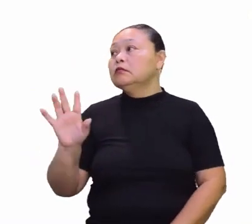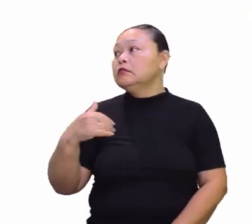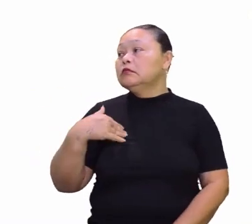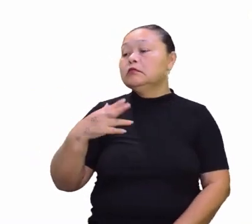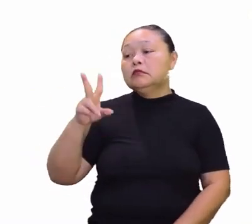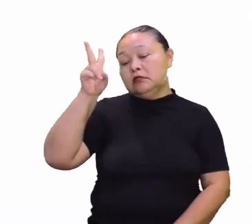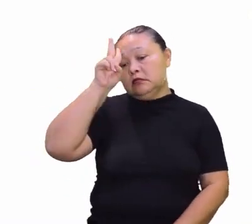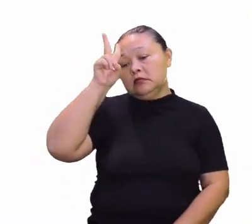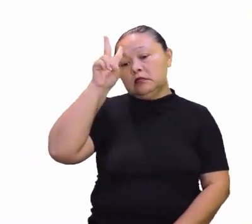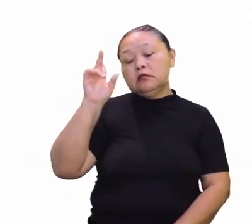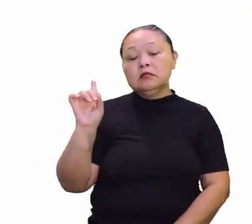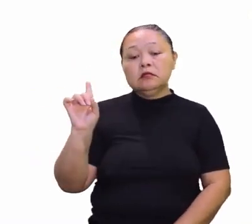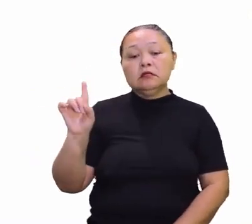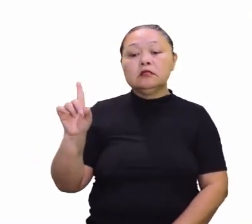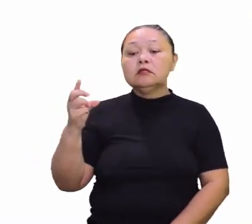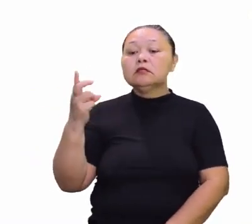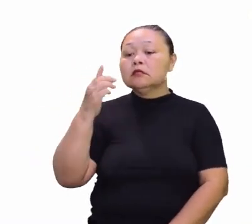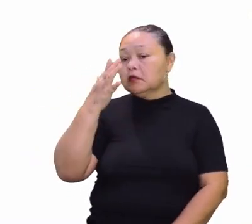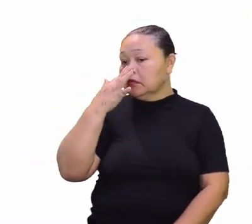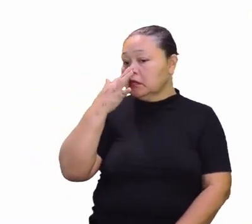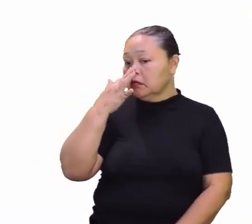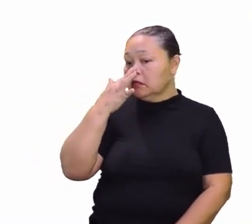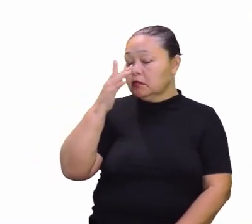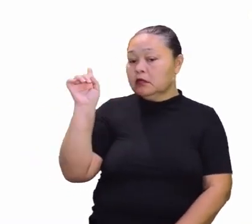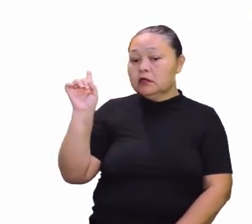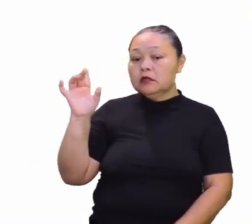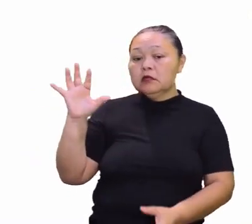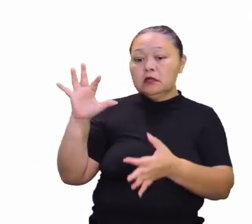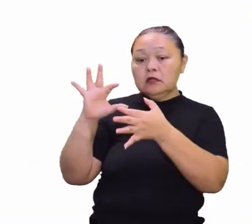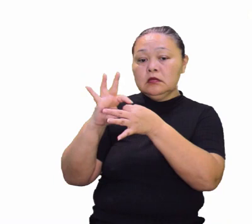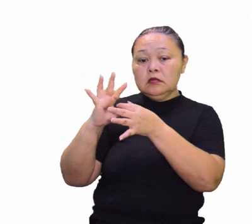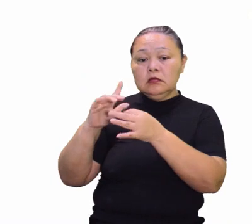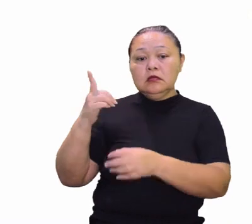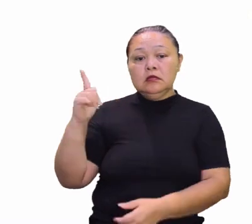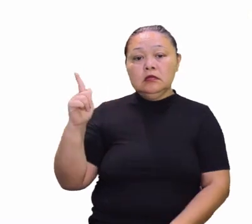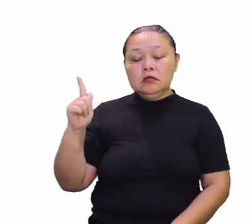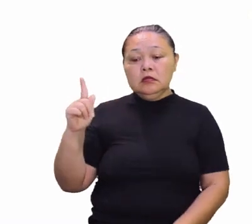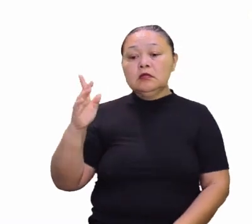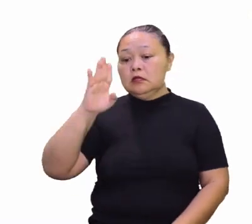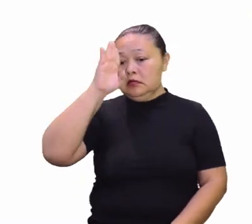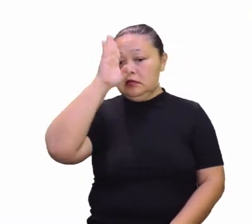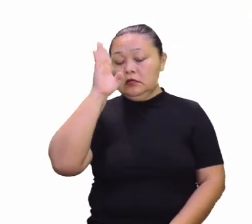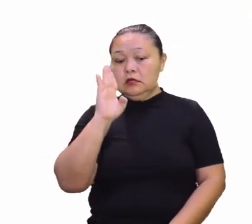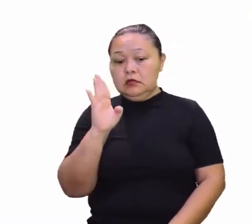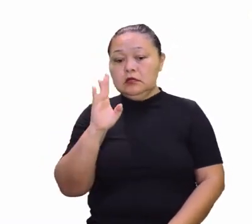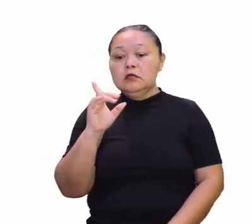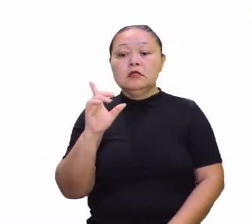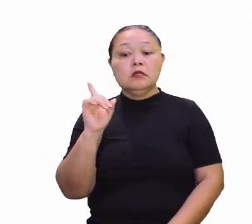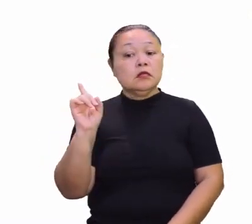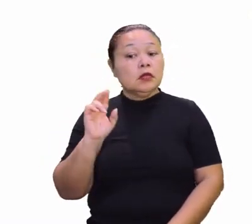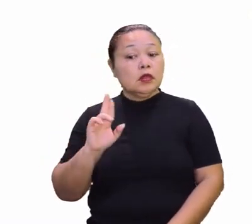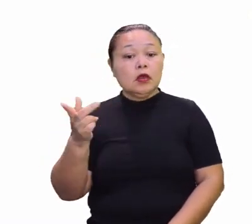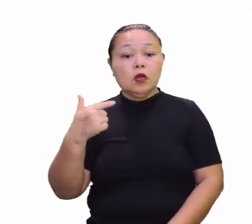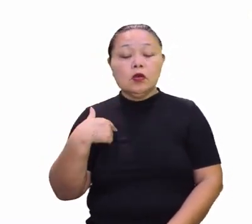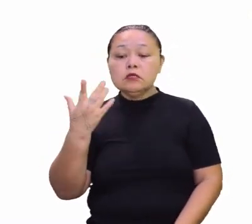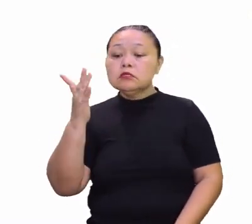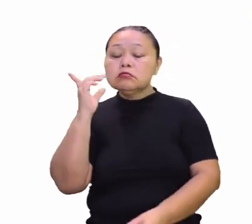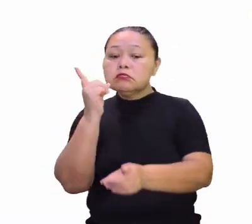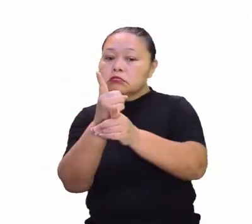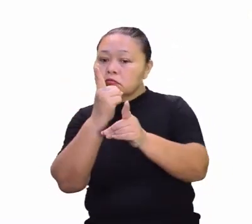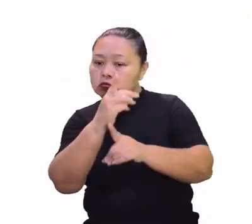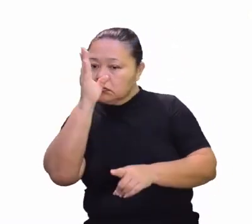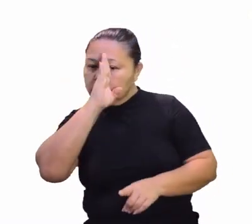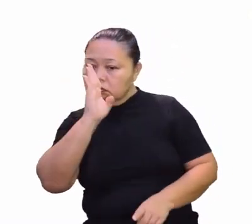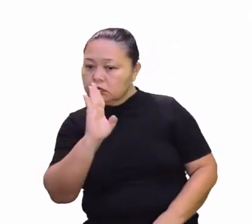só lembrando que a gente está olhando aqui um mapa, professor Jorge, de contexto geológico, o Brasil, e a gente não identifica